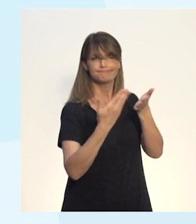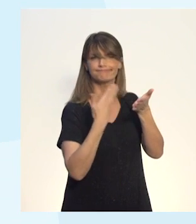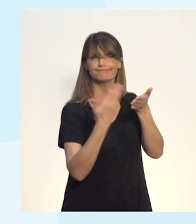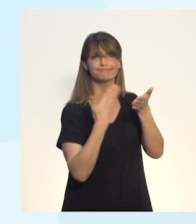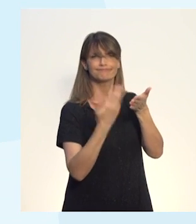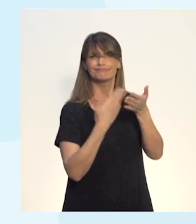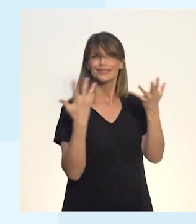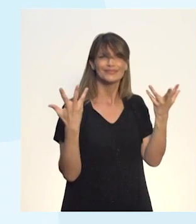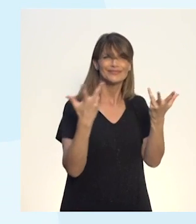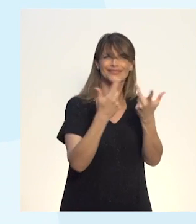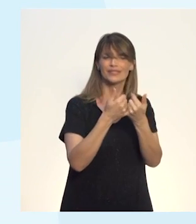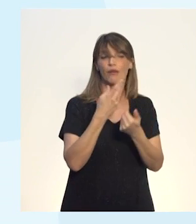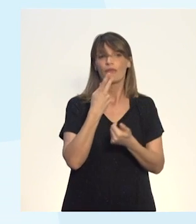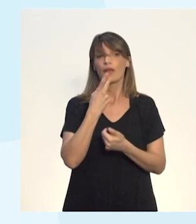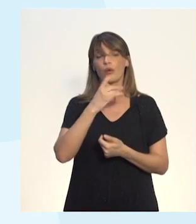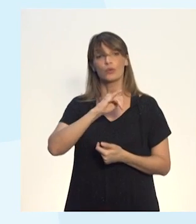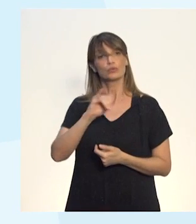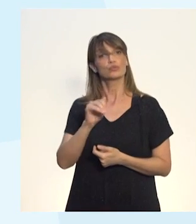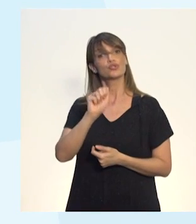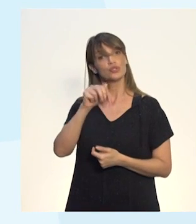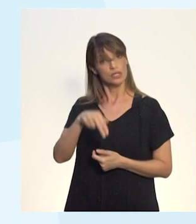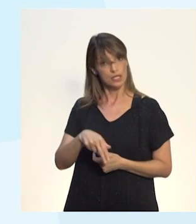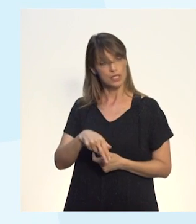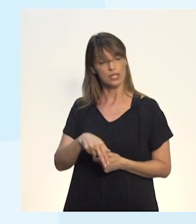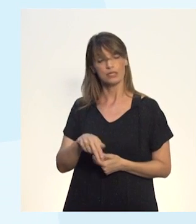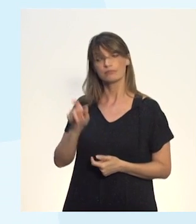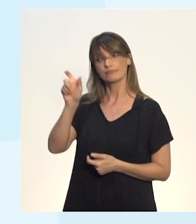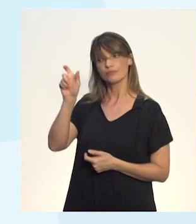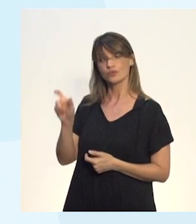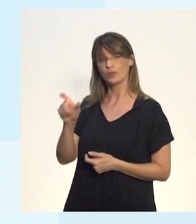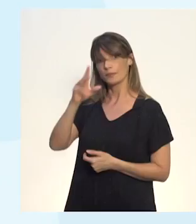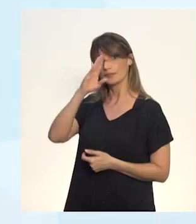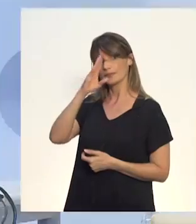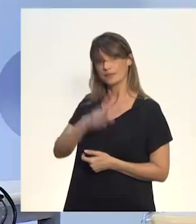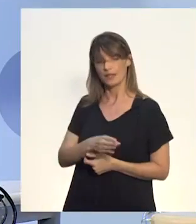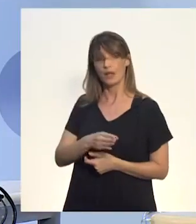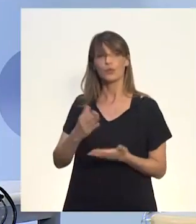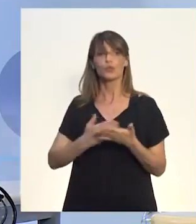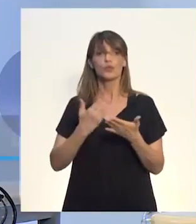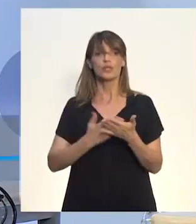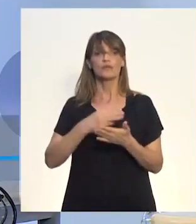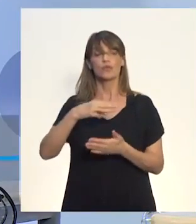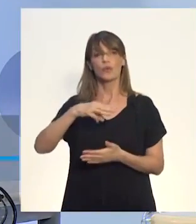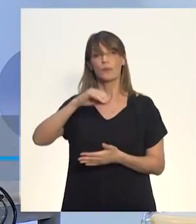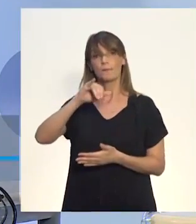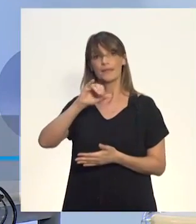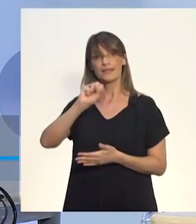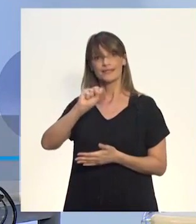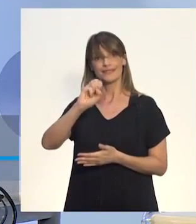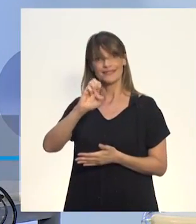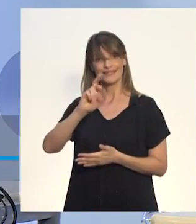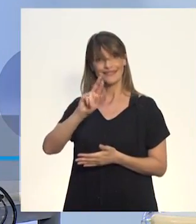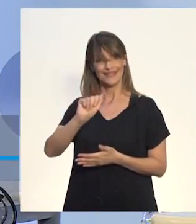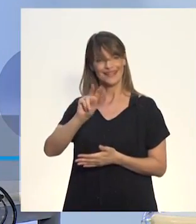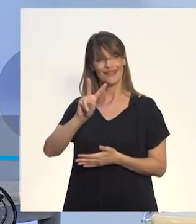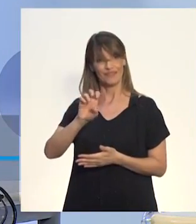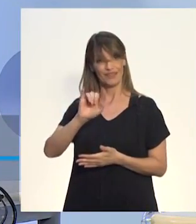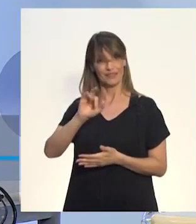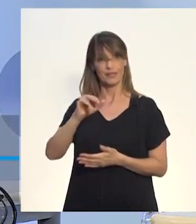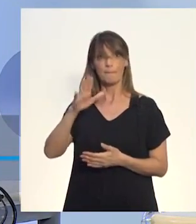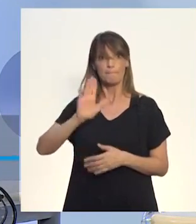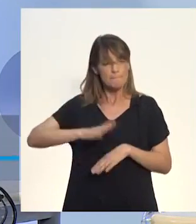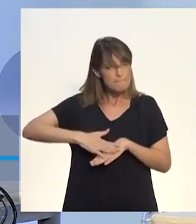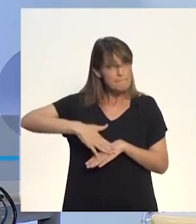gente citou o Jean Valjean, que é o personagem principal dos Miseráveis, a obra mais conhecida do Victor Hugo. Mas saibam,